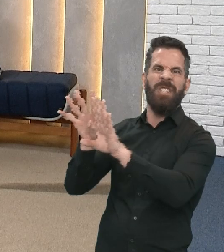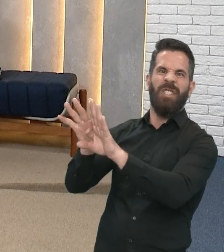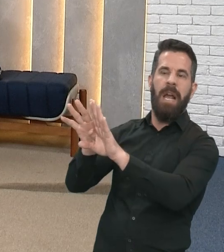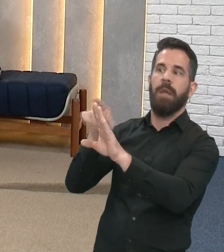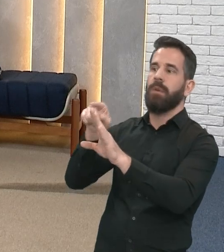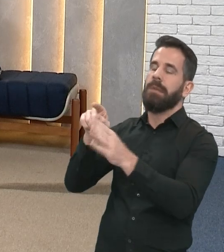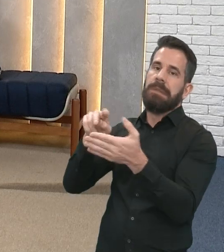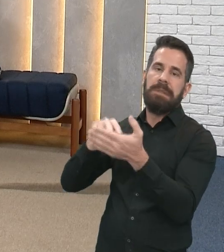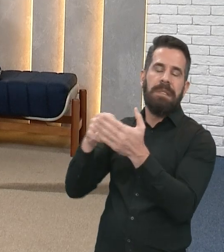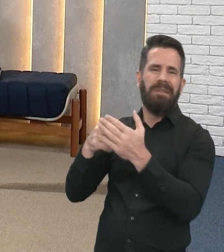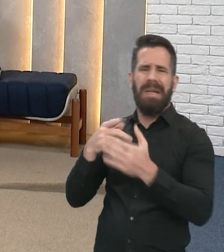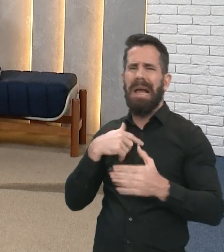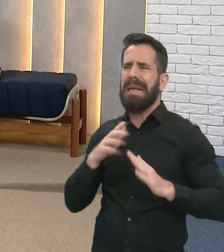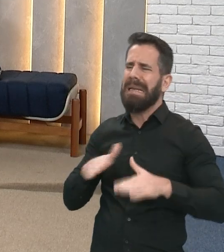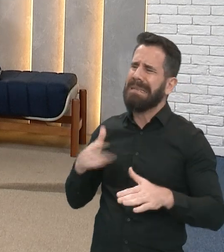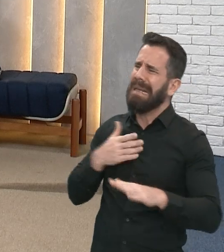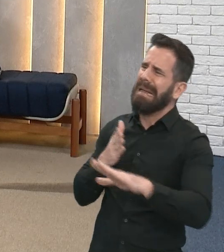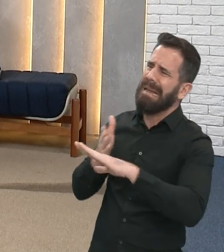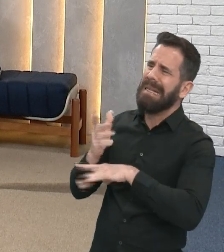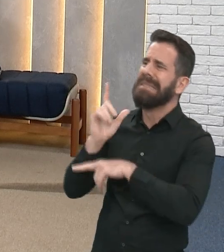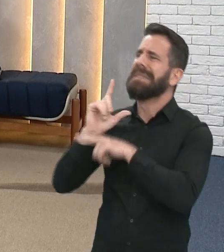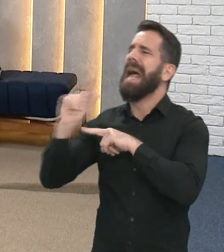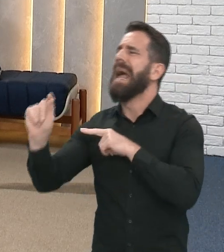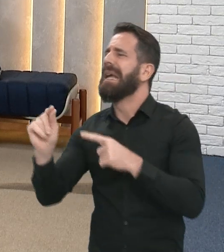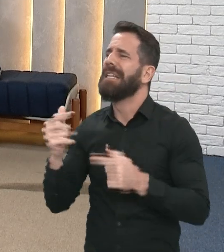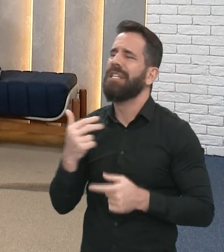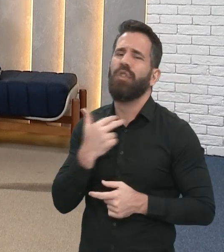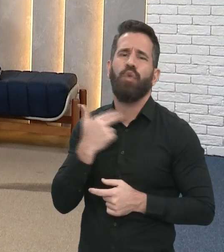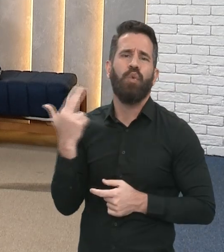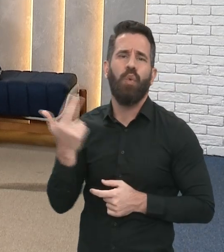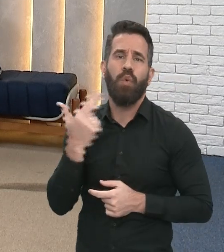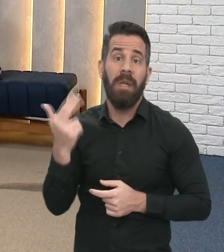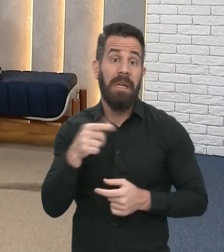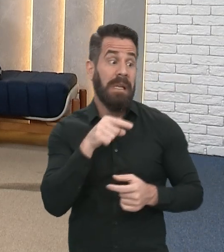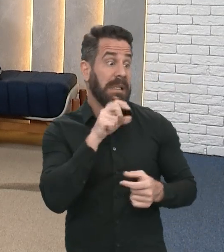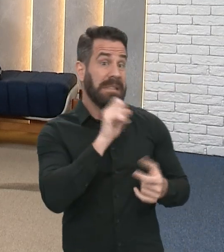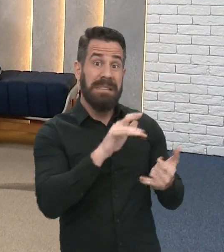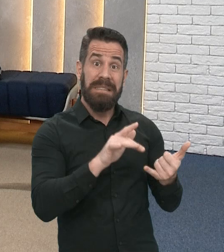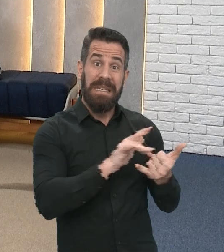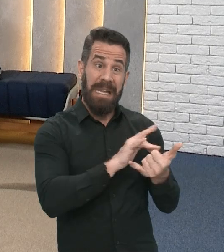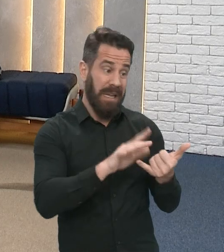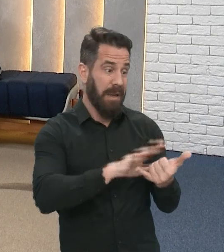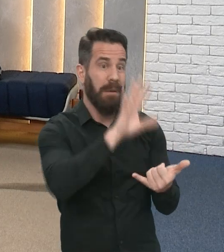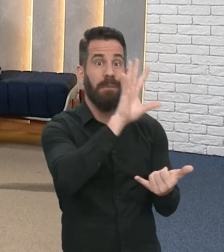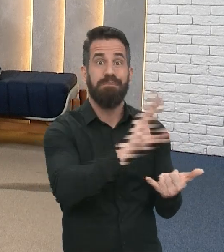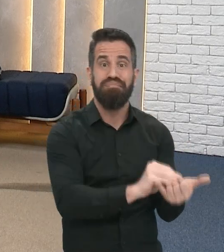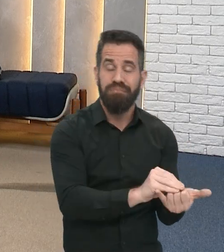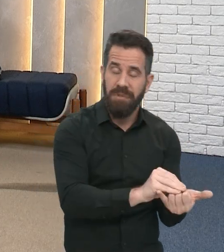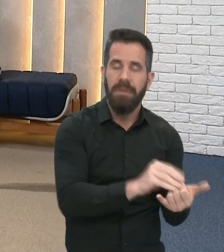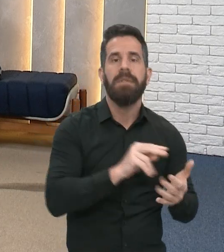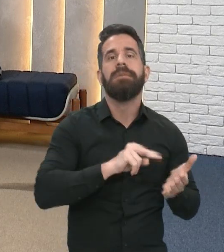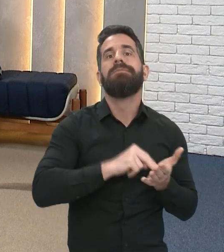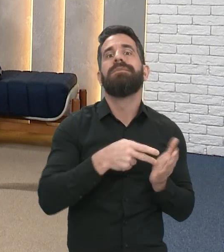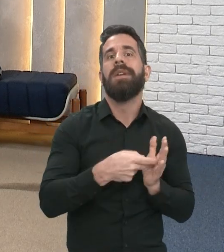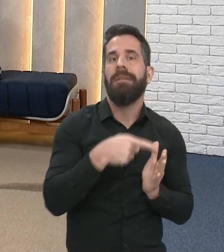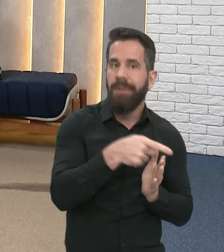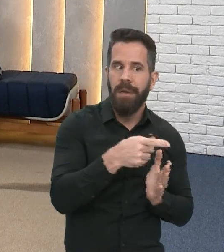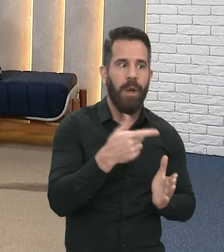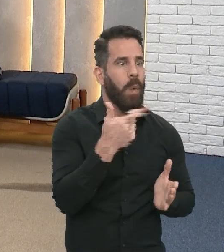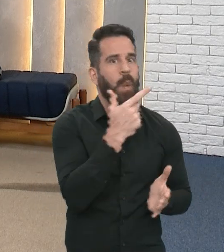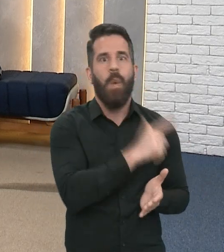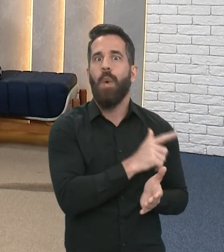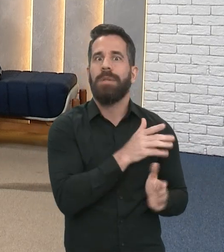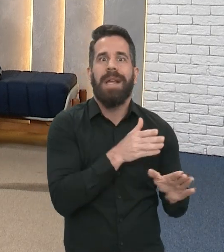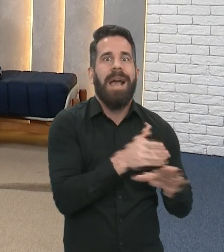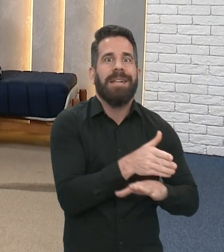na rua. Hoje a tela desligada é um empecilho para ela estar nesse acesso, porque a tela também é um